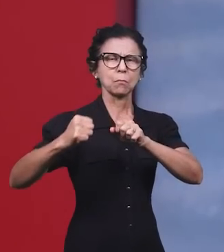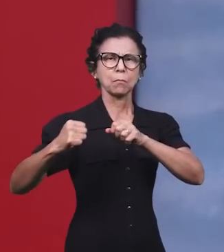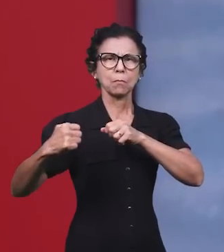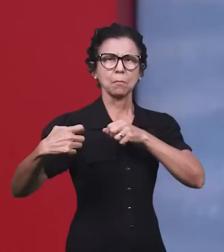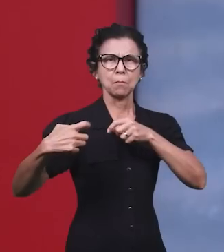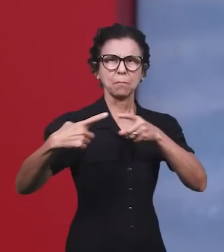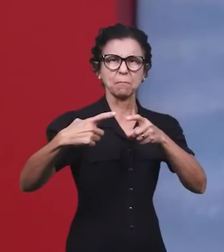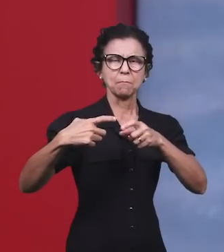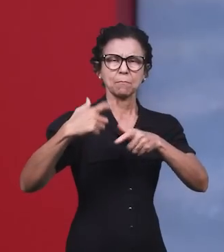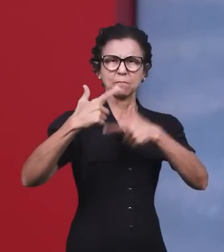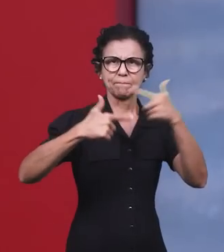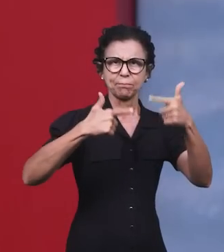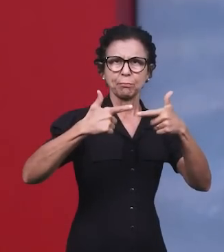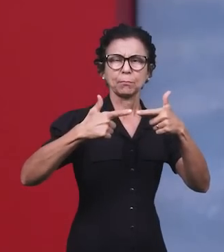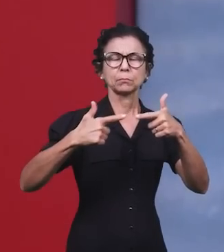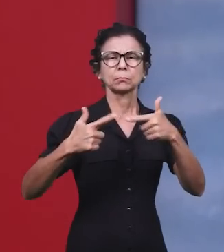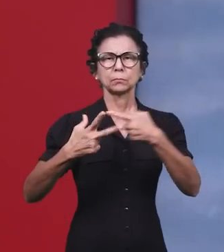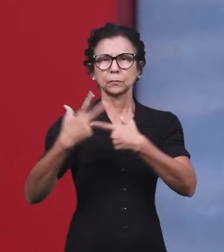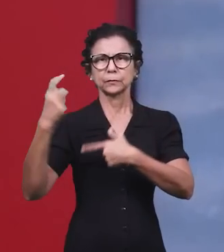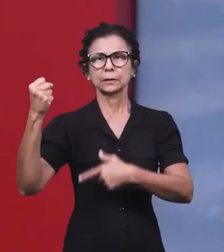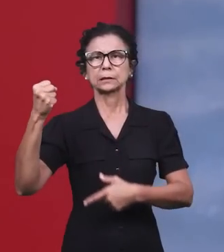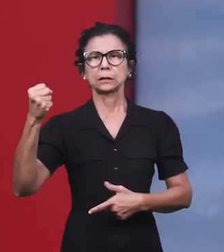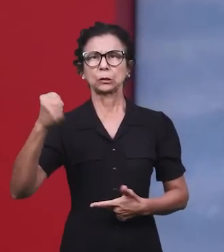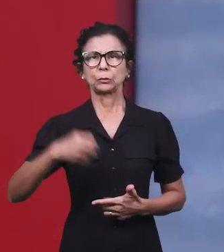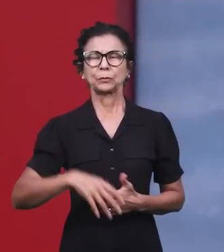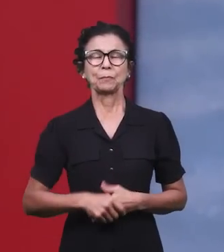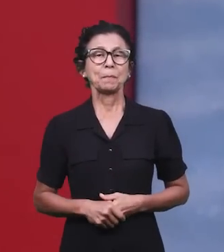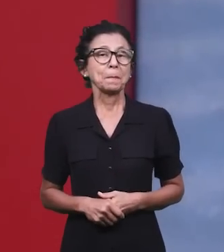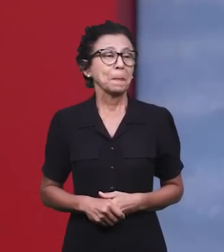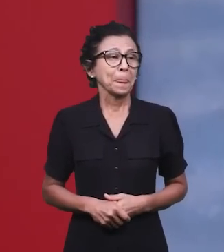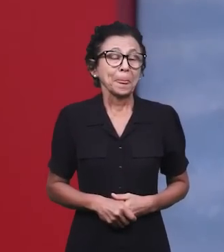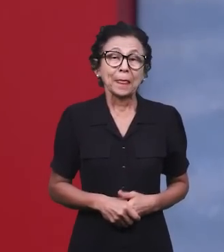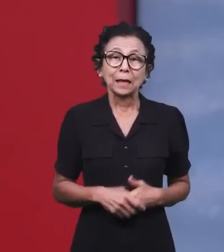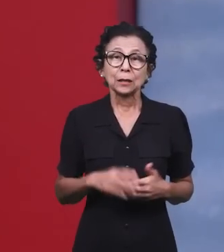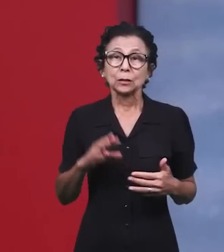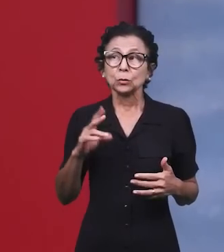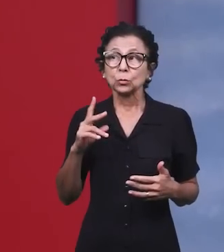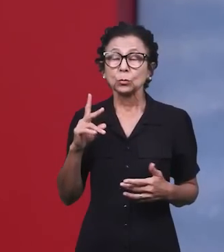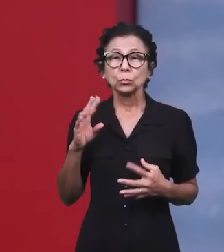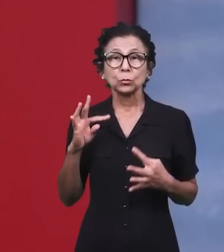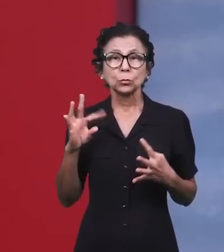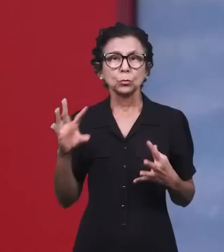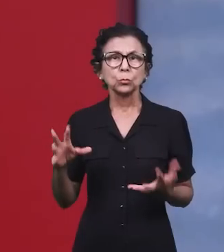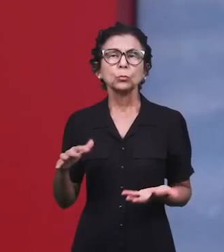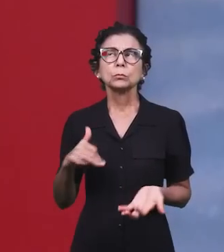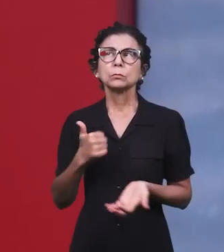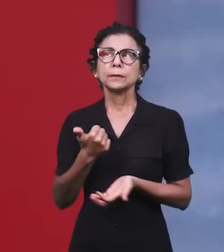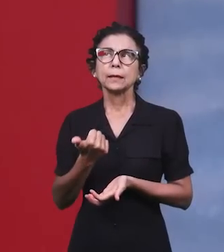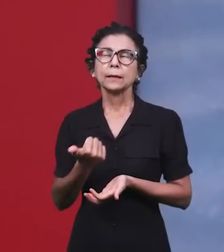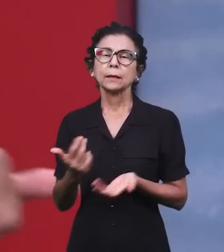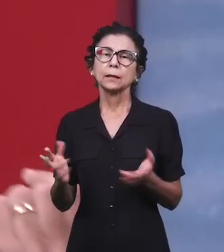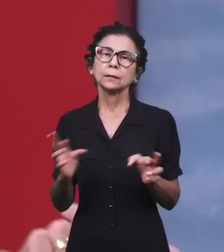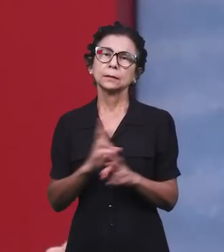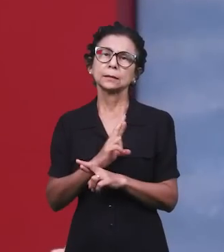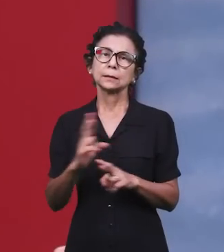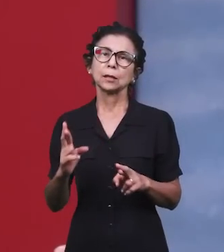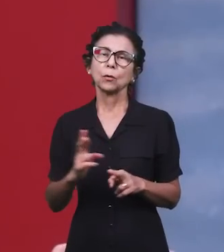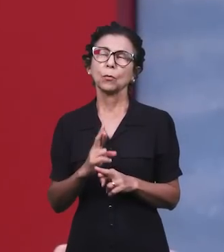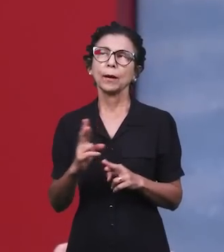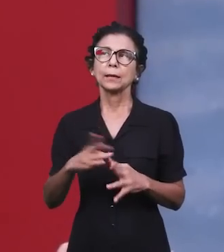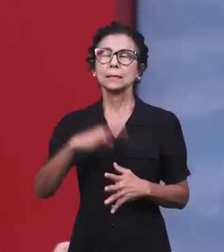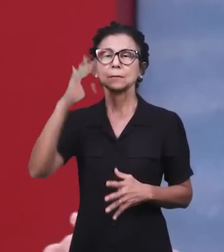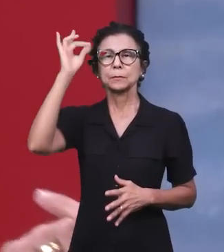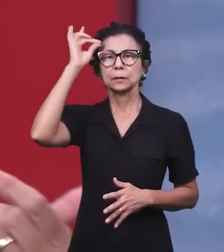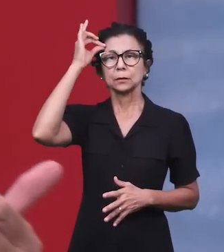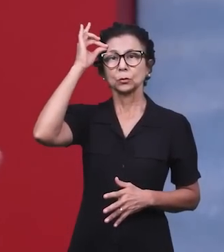Tudo isso não era visível. Tudo isso estava acontecendo no mundo espiritual enquanto Daniel